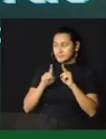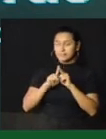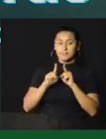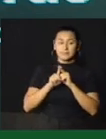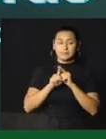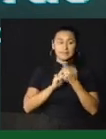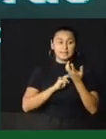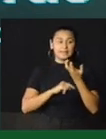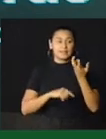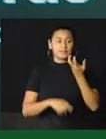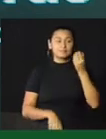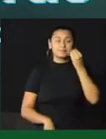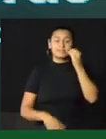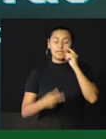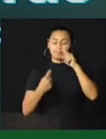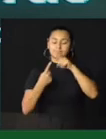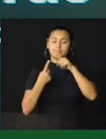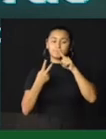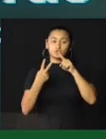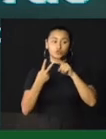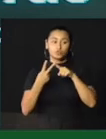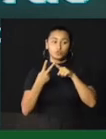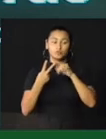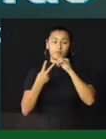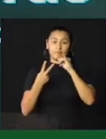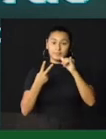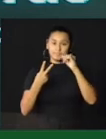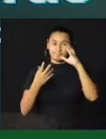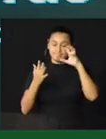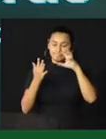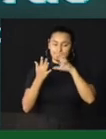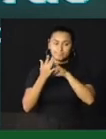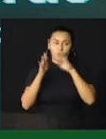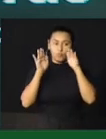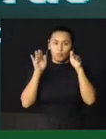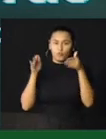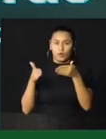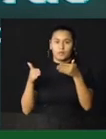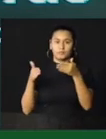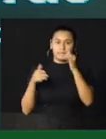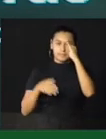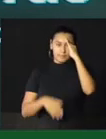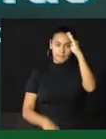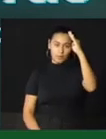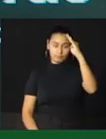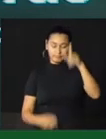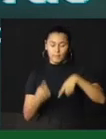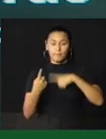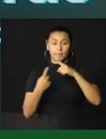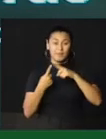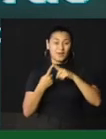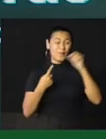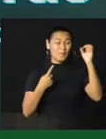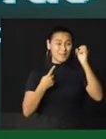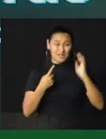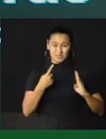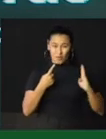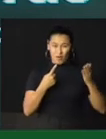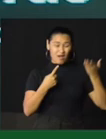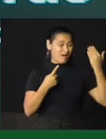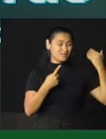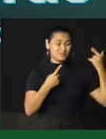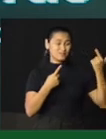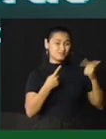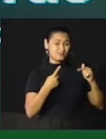tentar deixar duas mensagens centrais eh a primeira é que o Brasil depois de muito tempo voltou a ter política